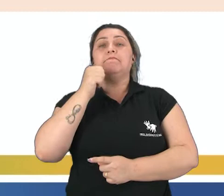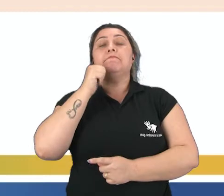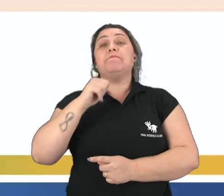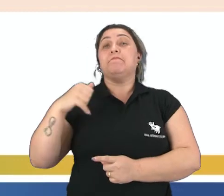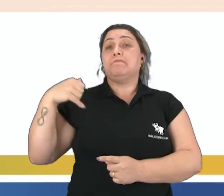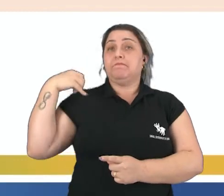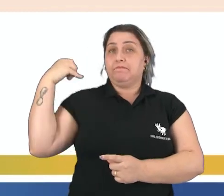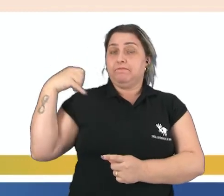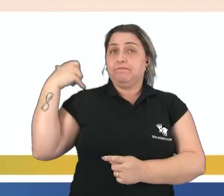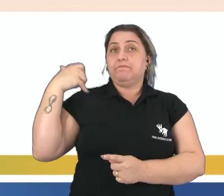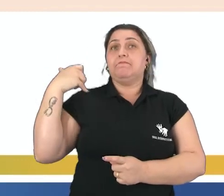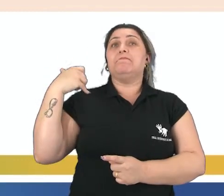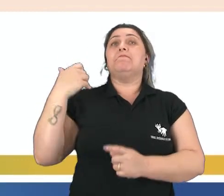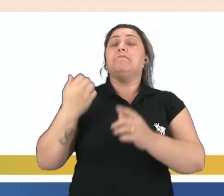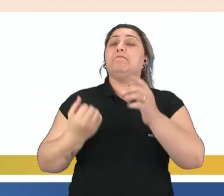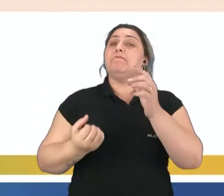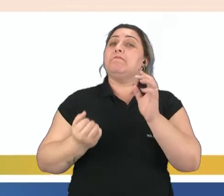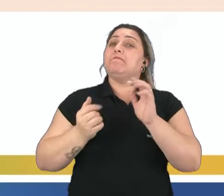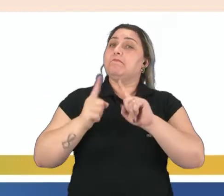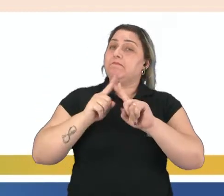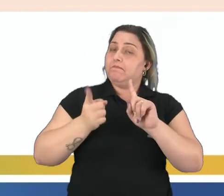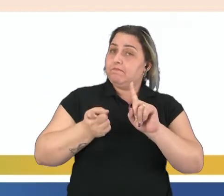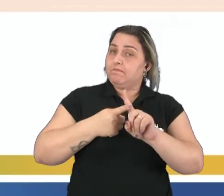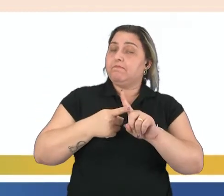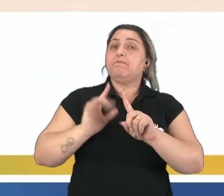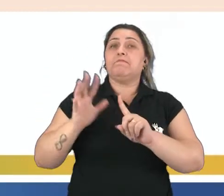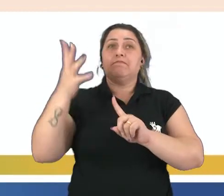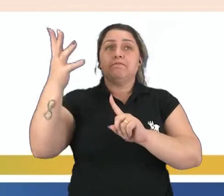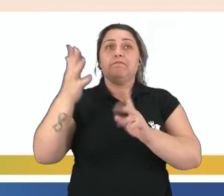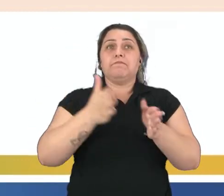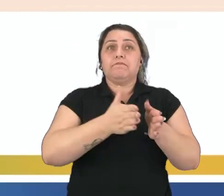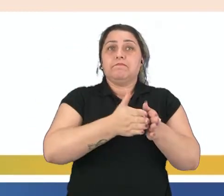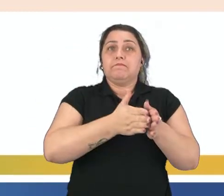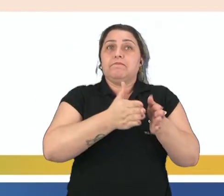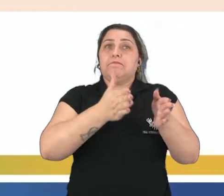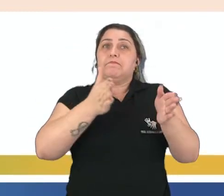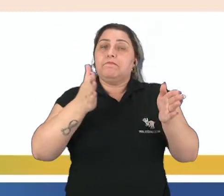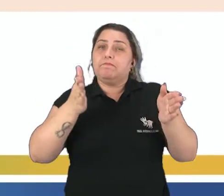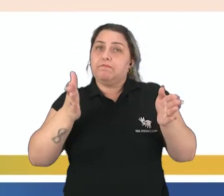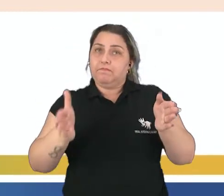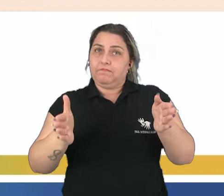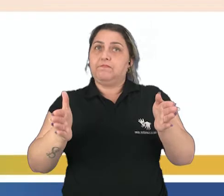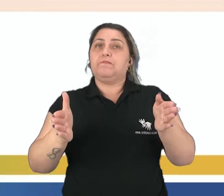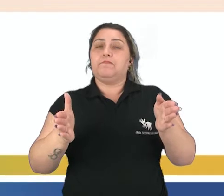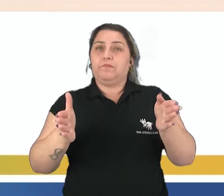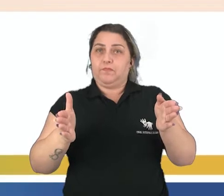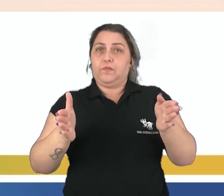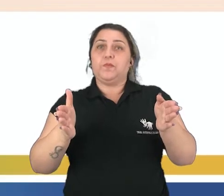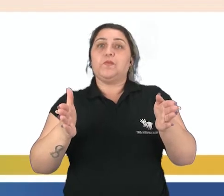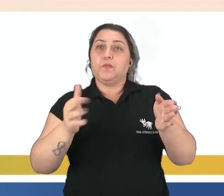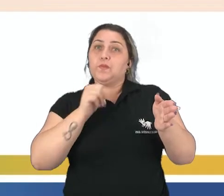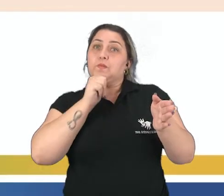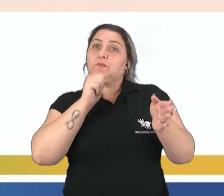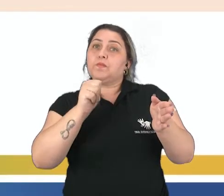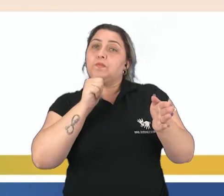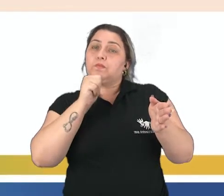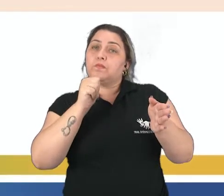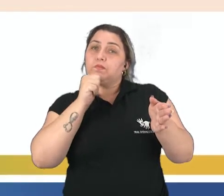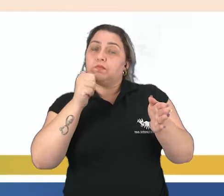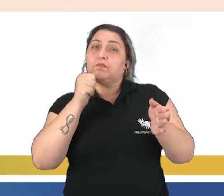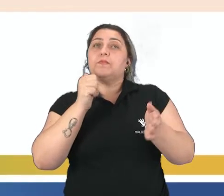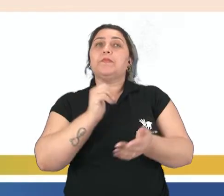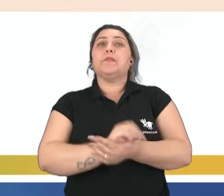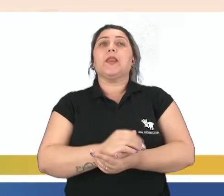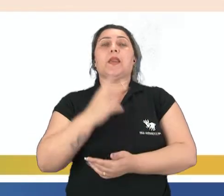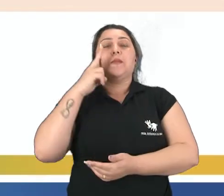reprodutiva passa. Ele compreende aí o período entre o início de uma e o início de outra menstruação. Como